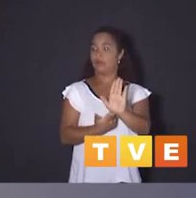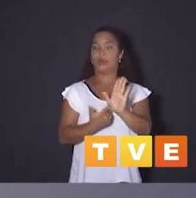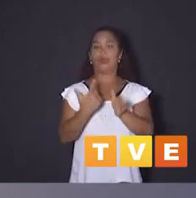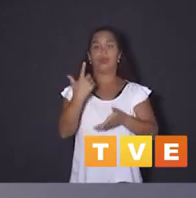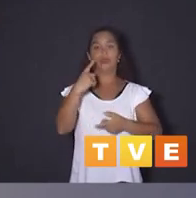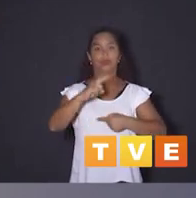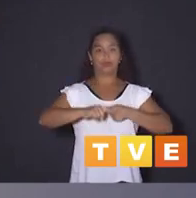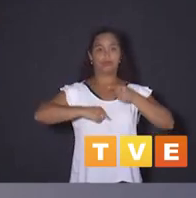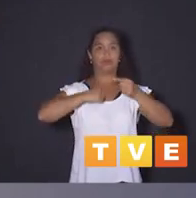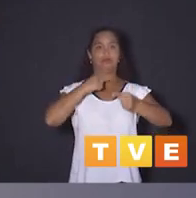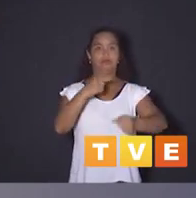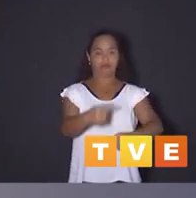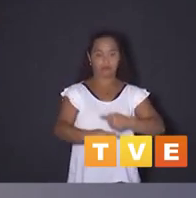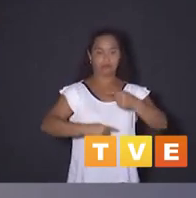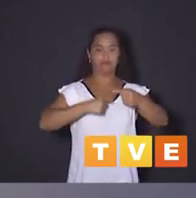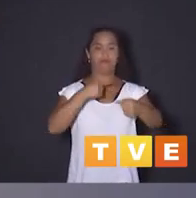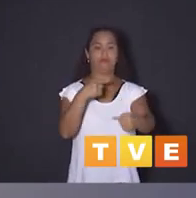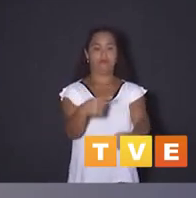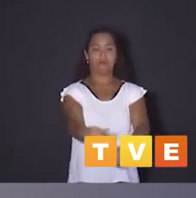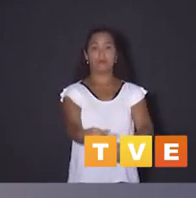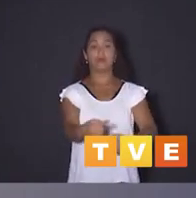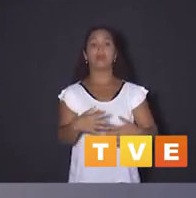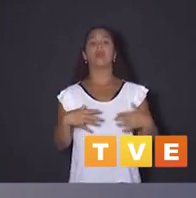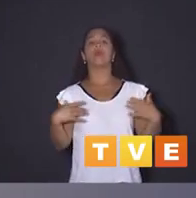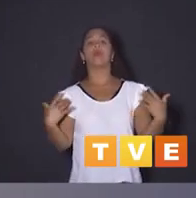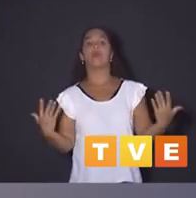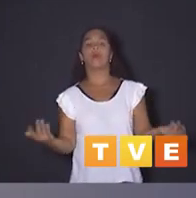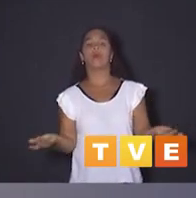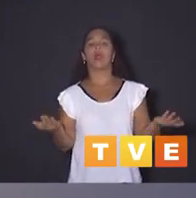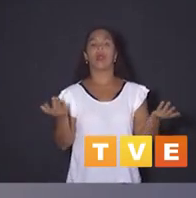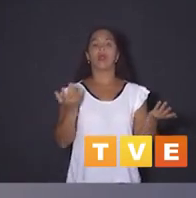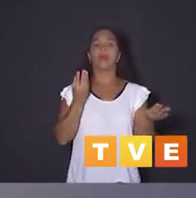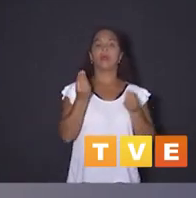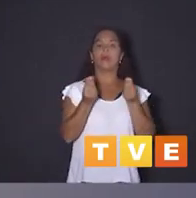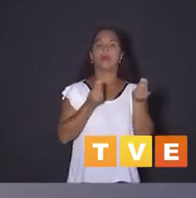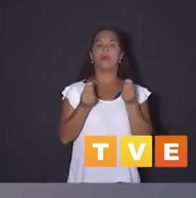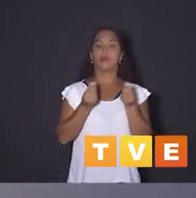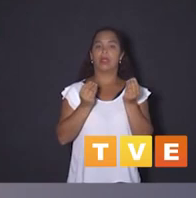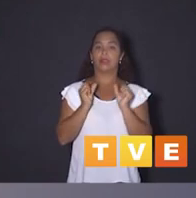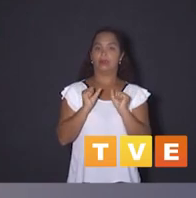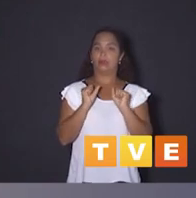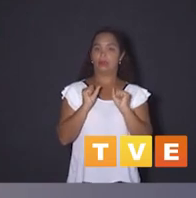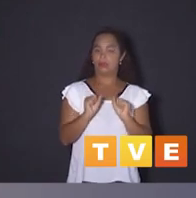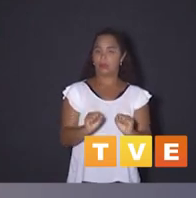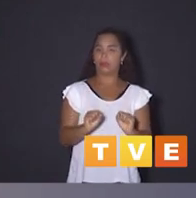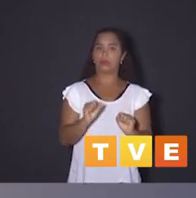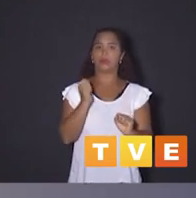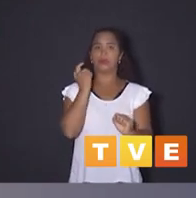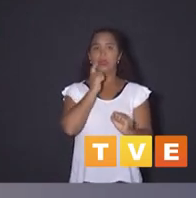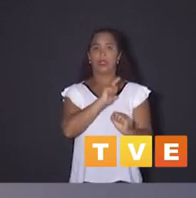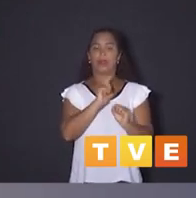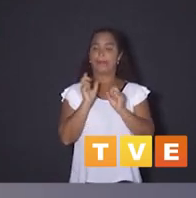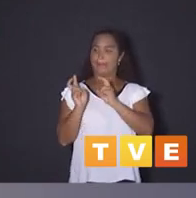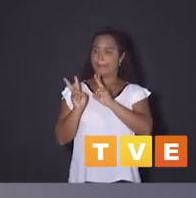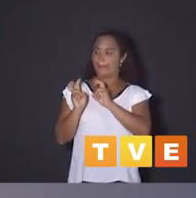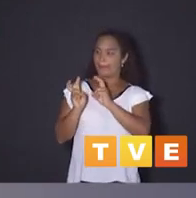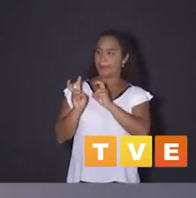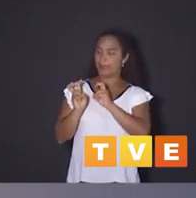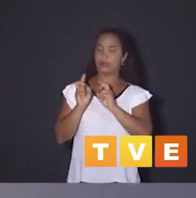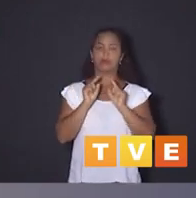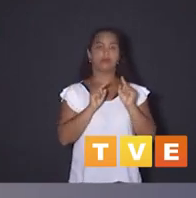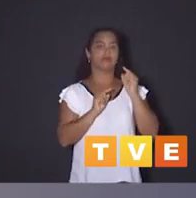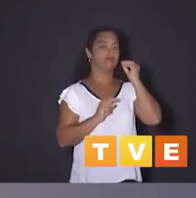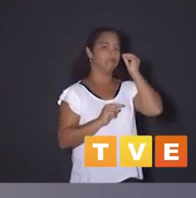experimentado explorada até que ponto e quais são as possibilidades que a gente tem reais de exploração e de experimentação